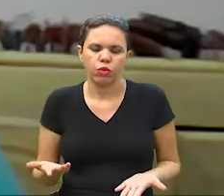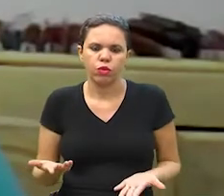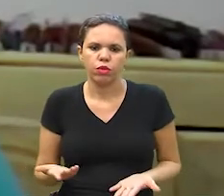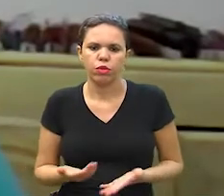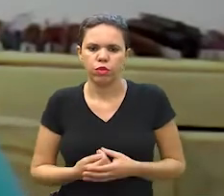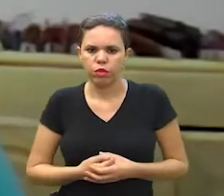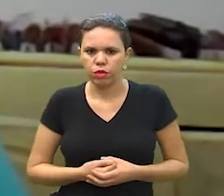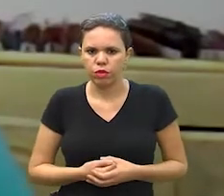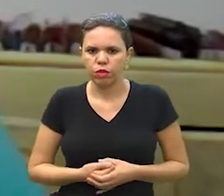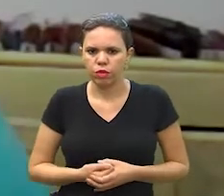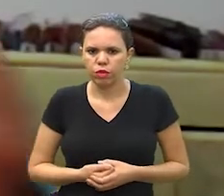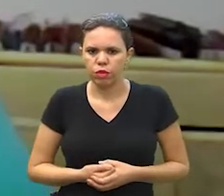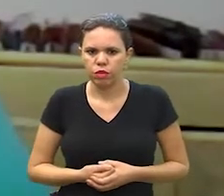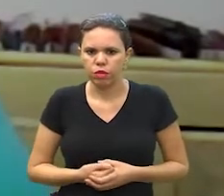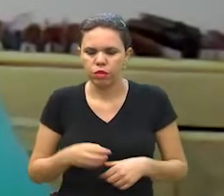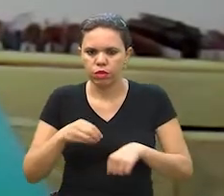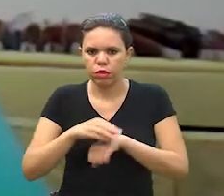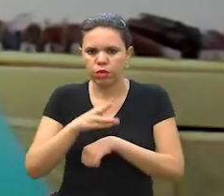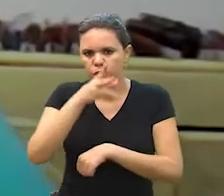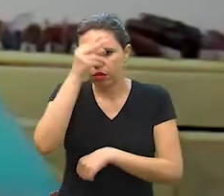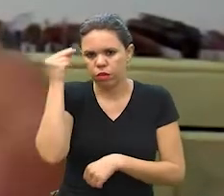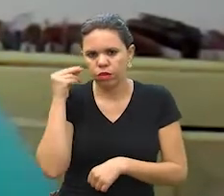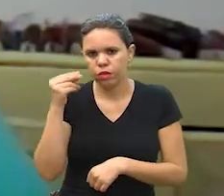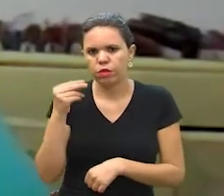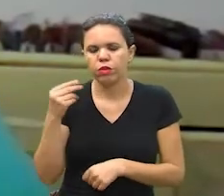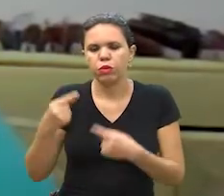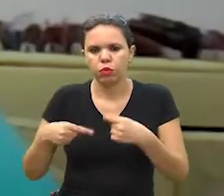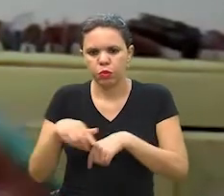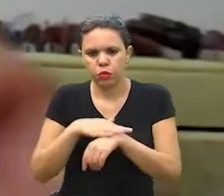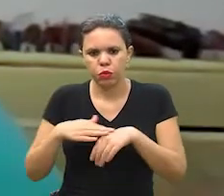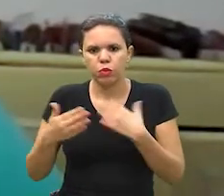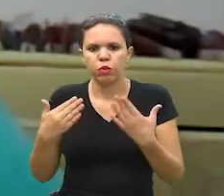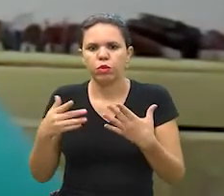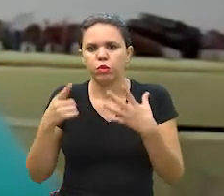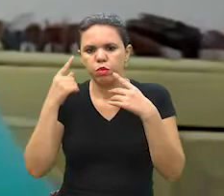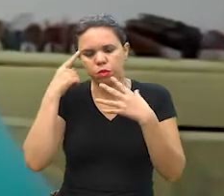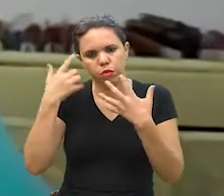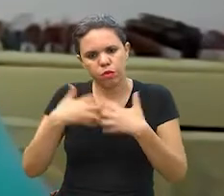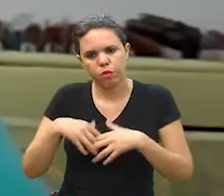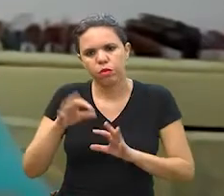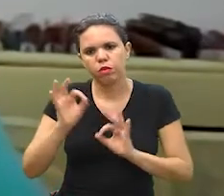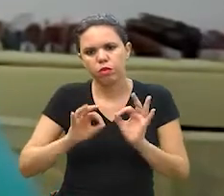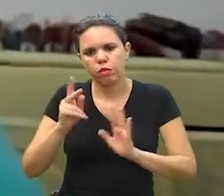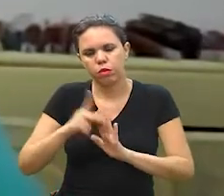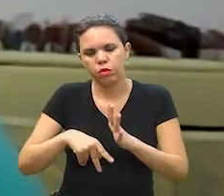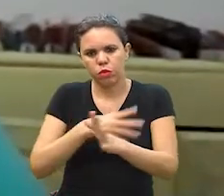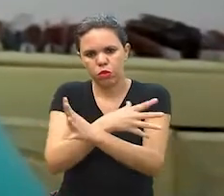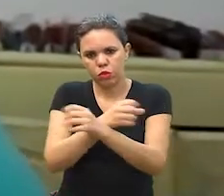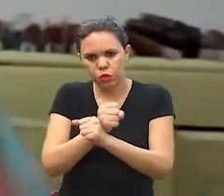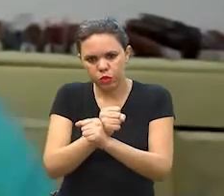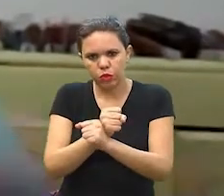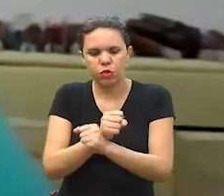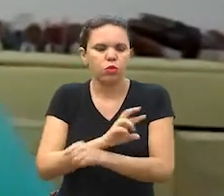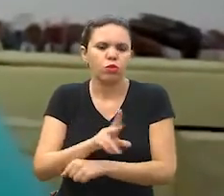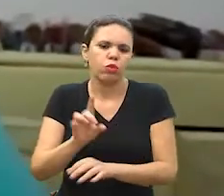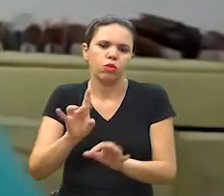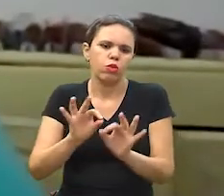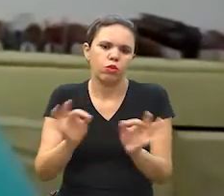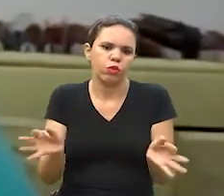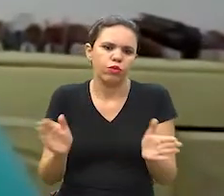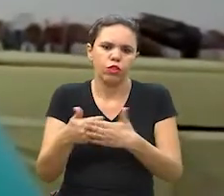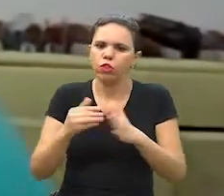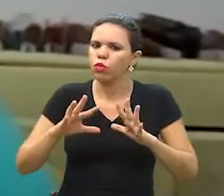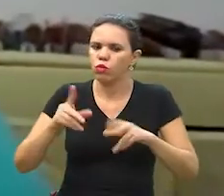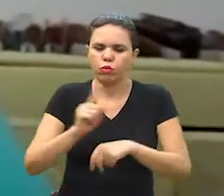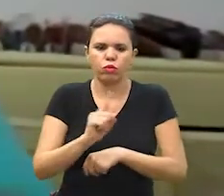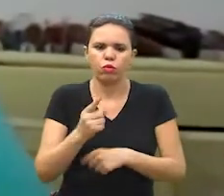gente indica ao prefeito para discutir e para pensar e planejar o lockdown, não é simplesmente fechar